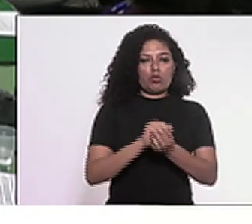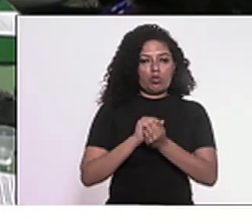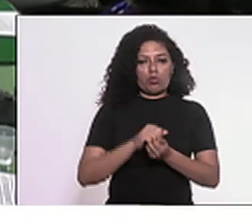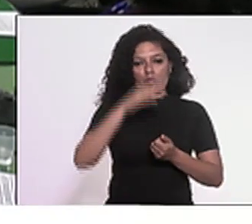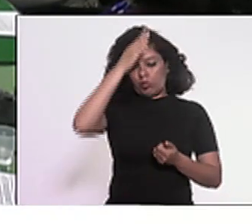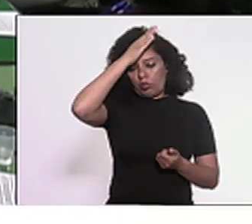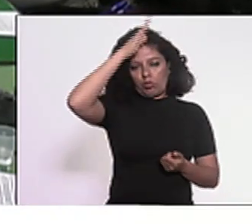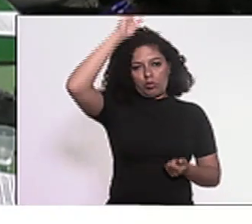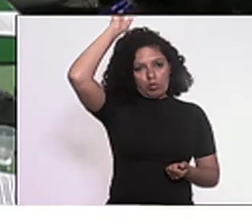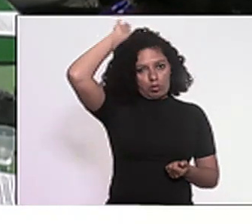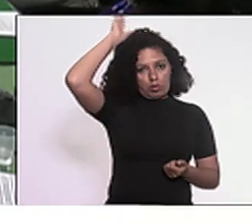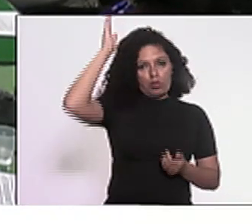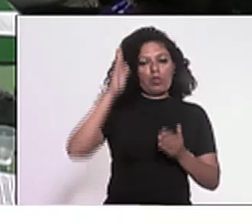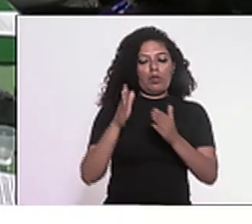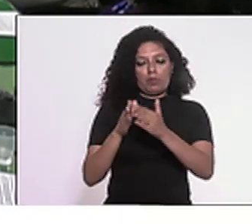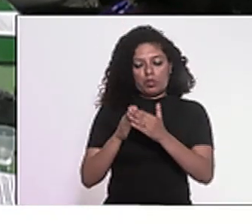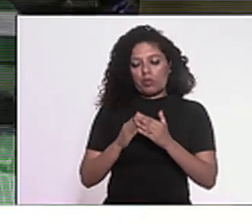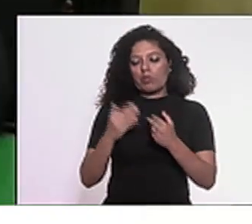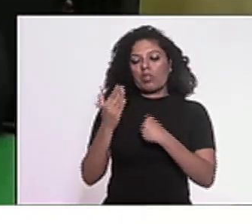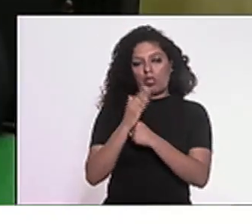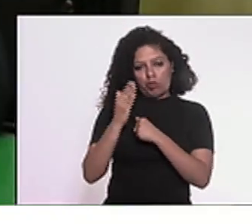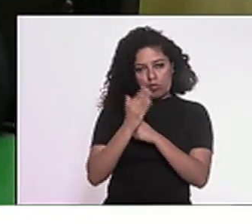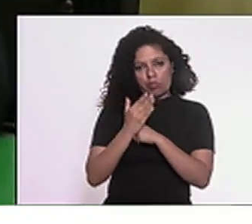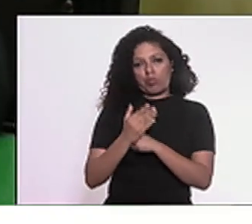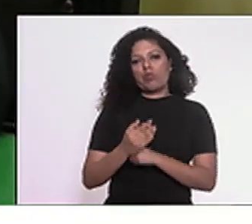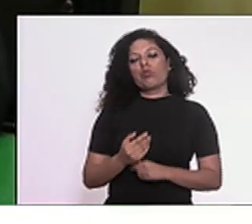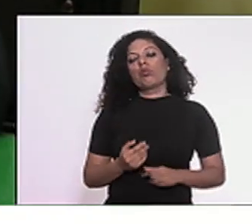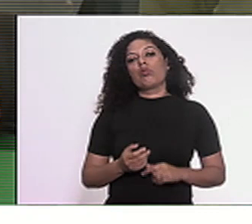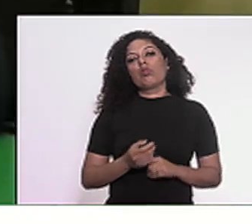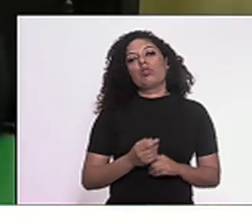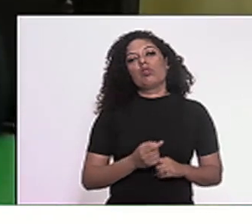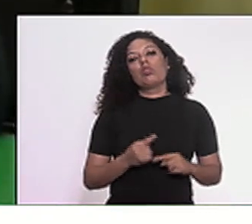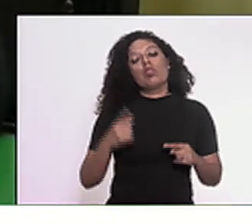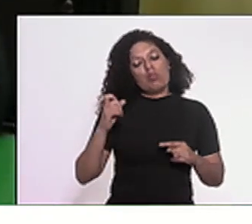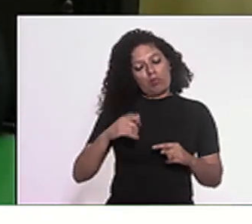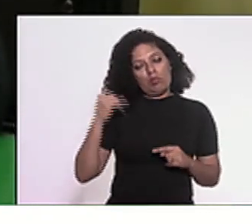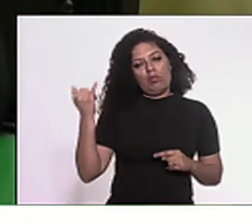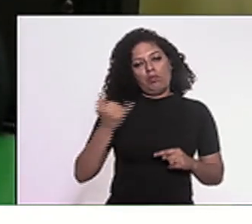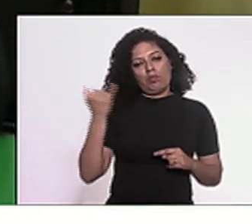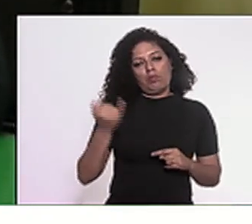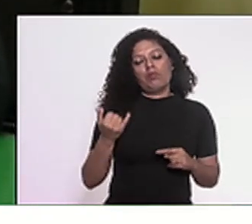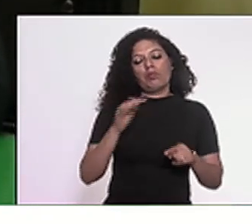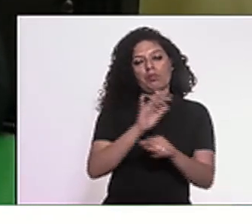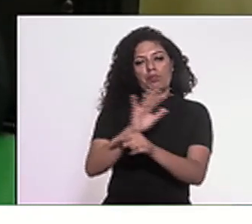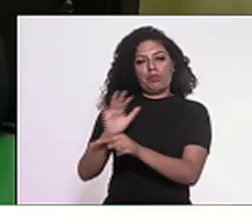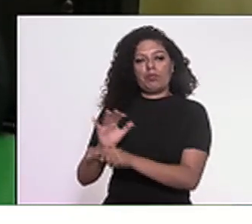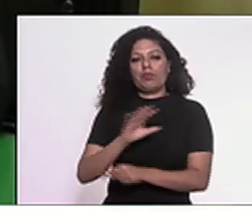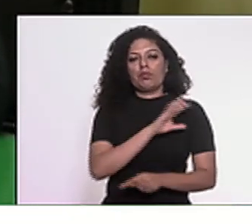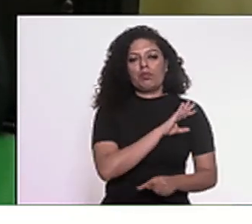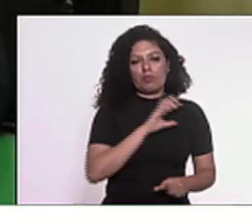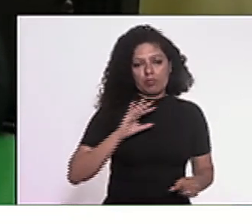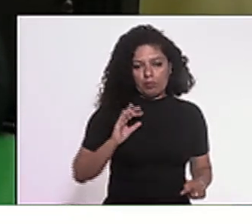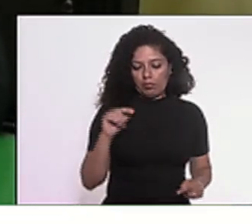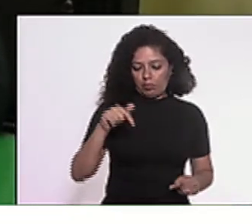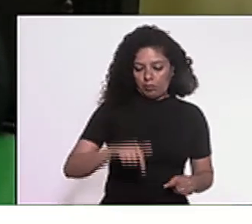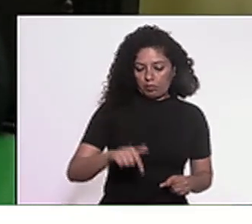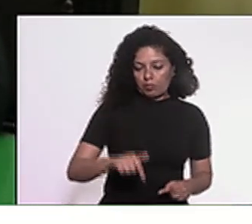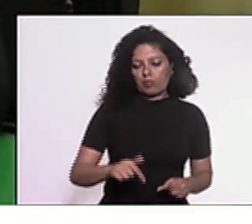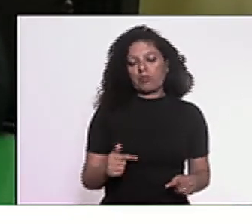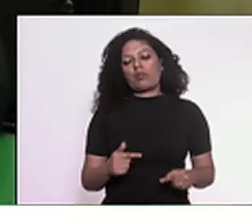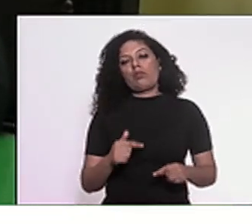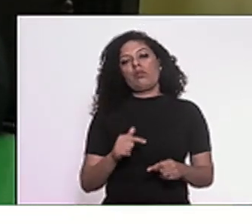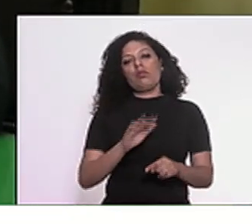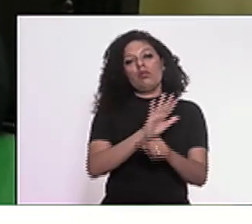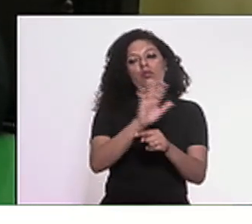pede justamente essa colaboração. Sim. Né? Vai ser muito importante para essa comissão ter a